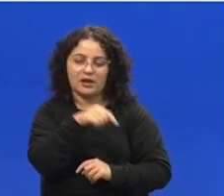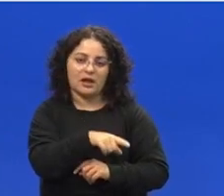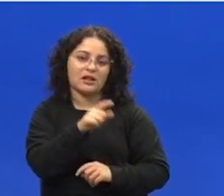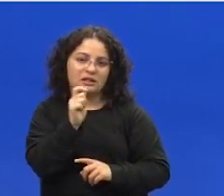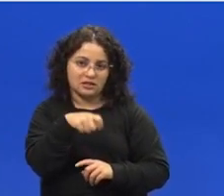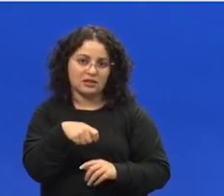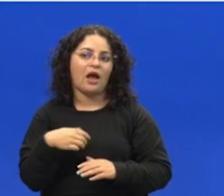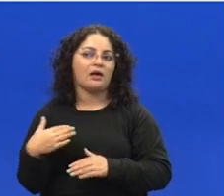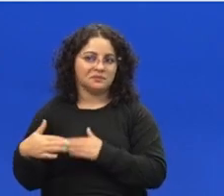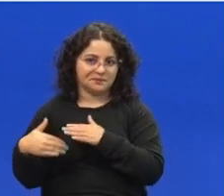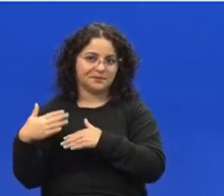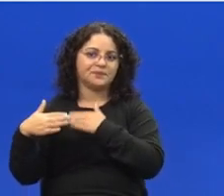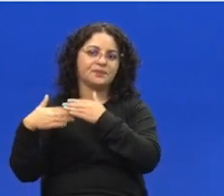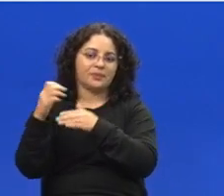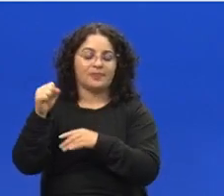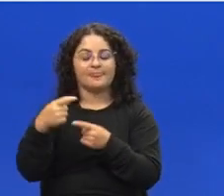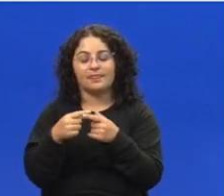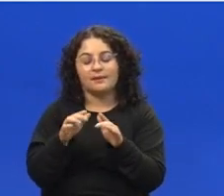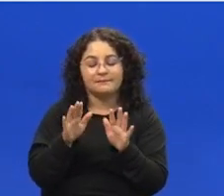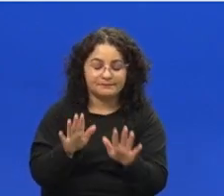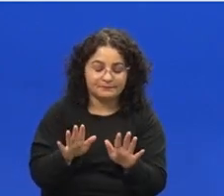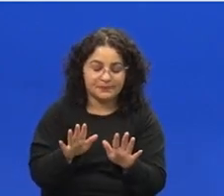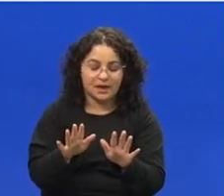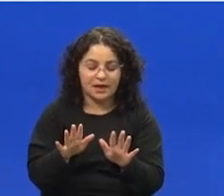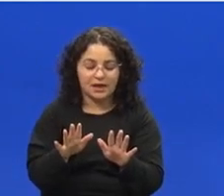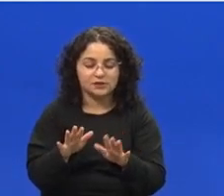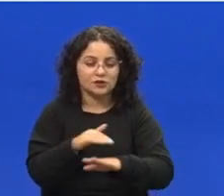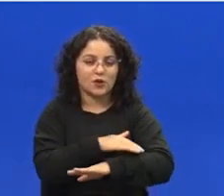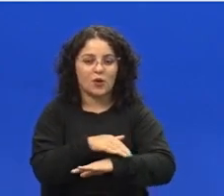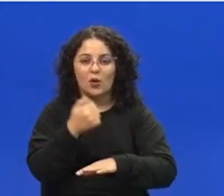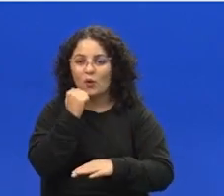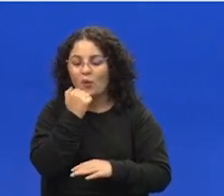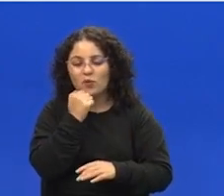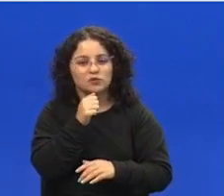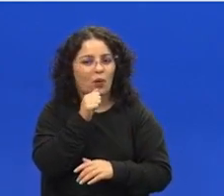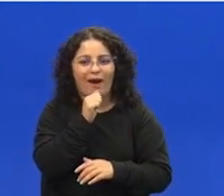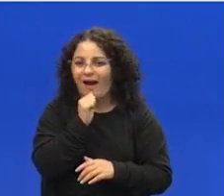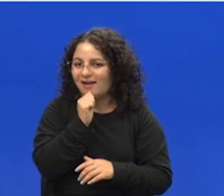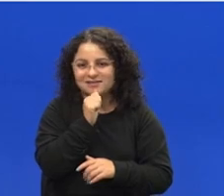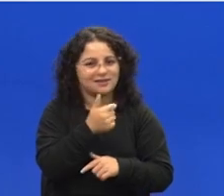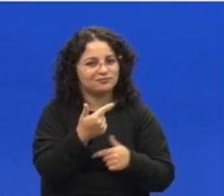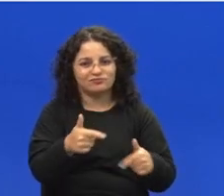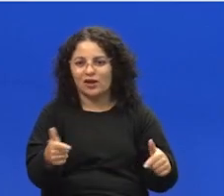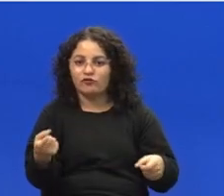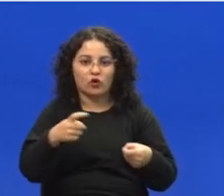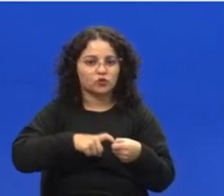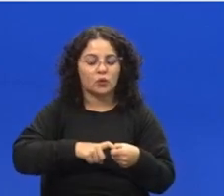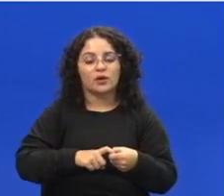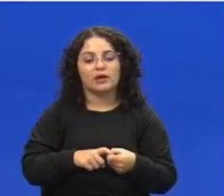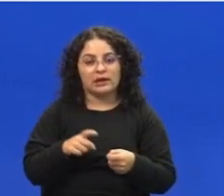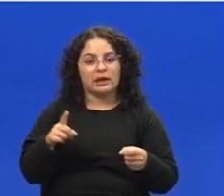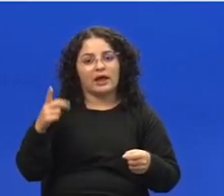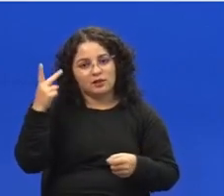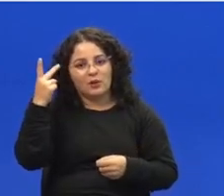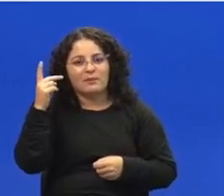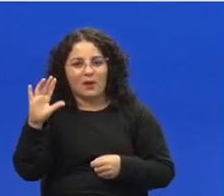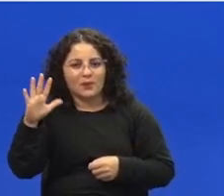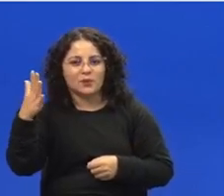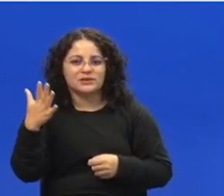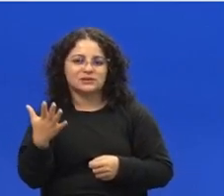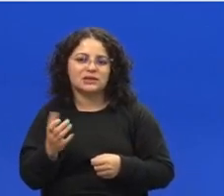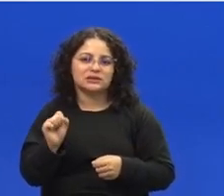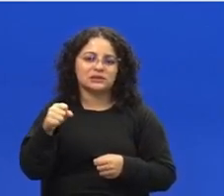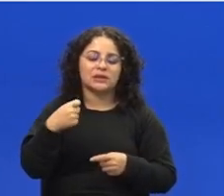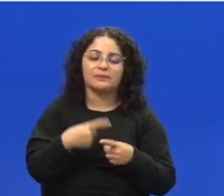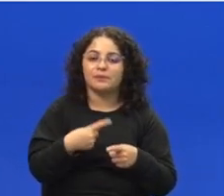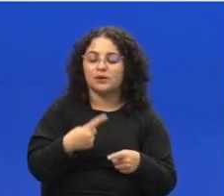de evoluir, porém, a consolidação radiográfica não está presente. E isso é muito comum nas fraturas.